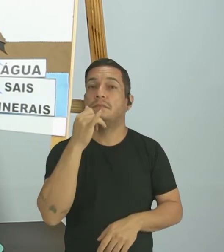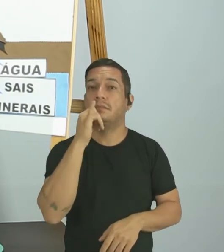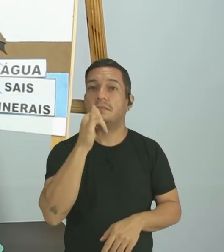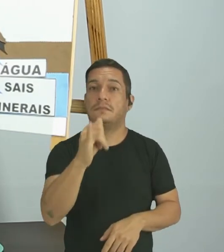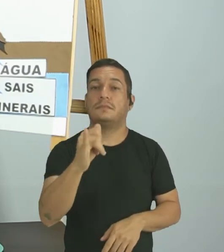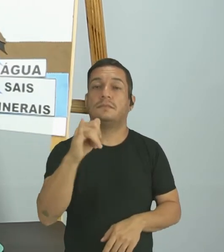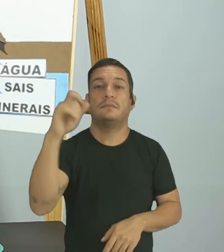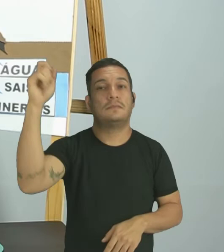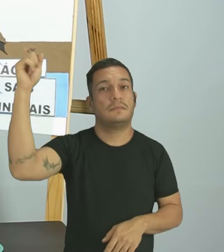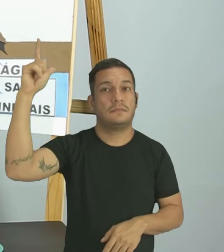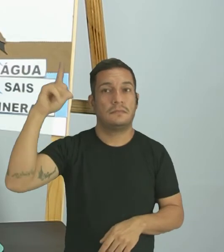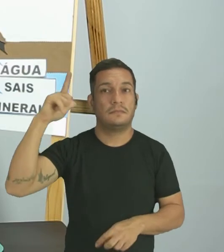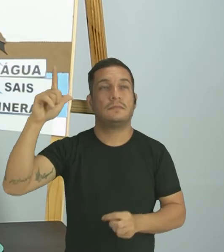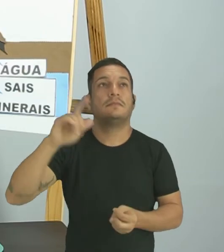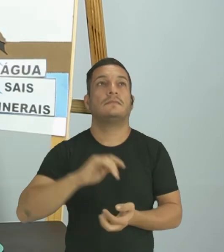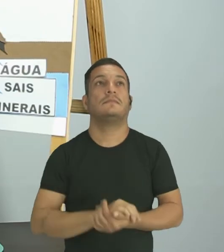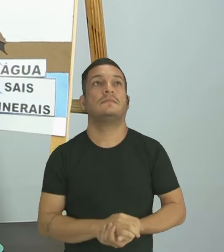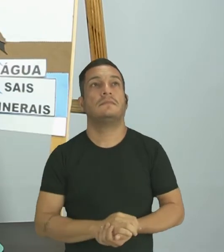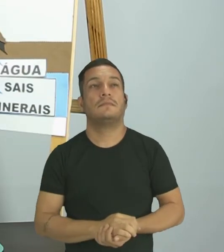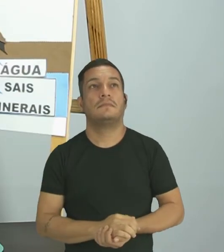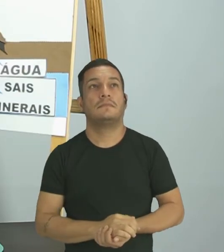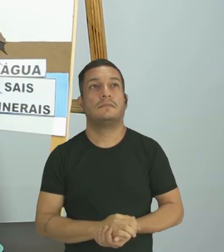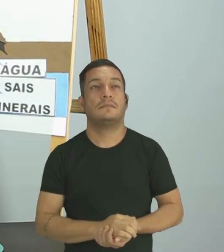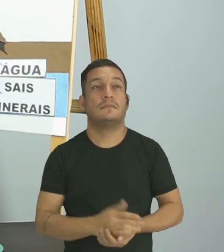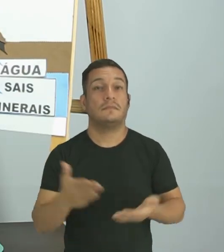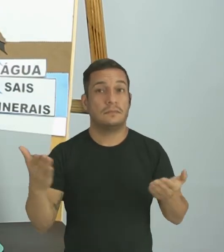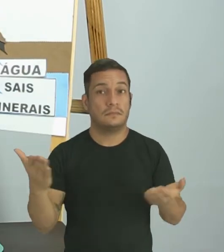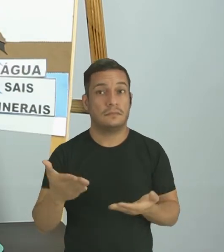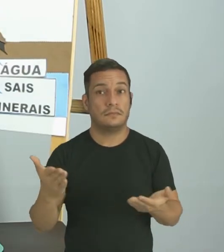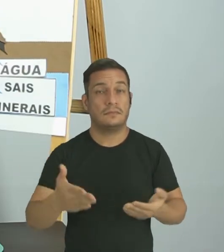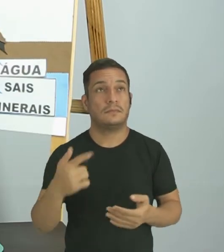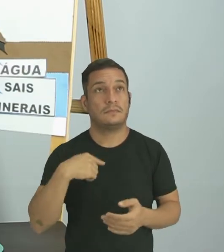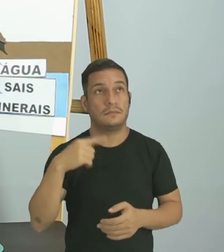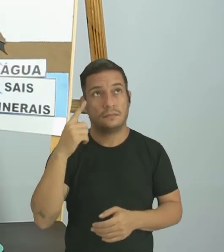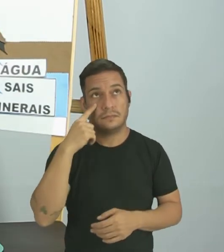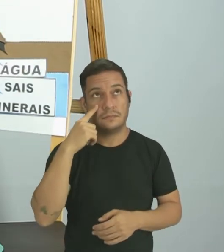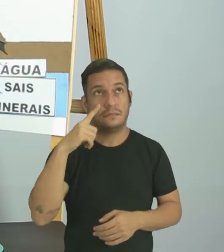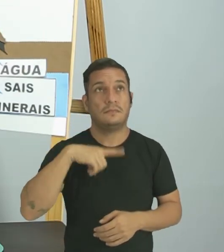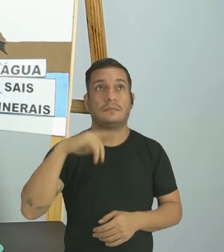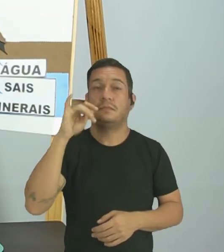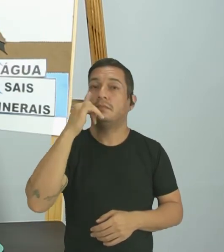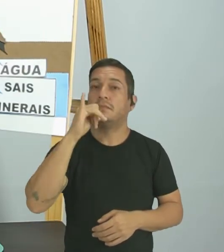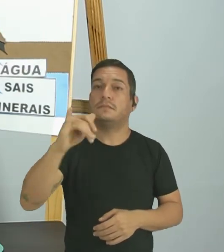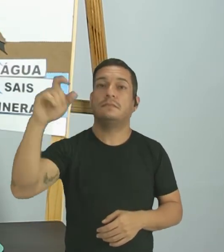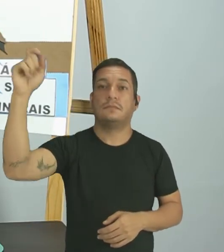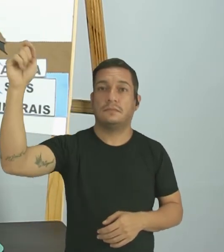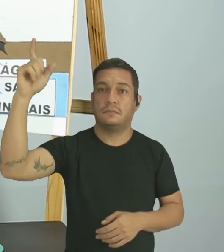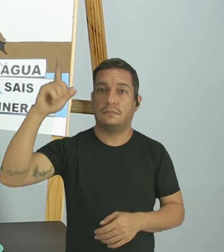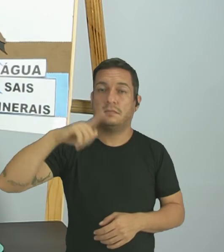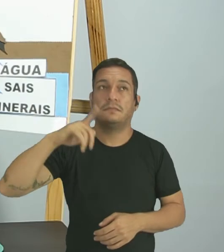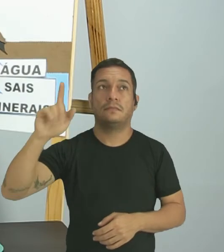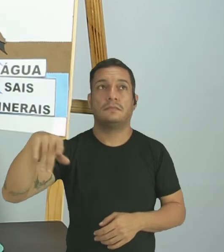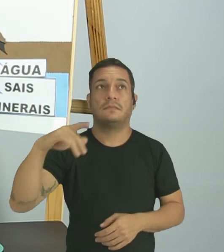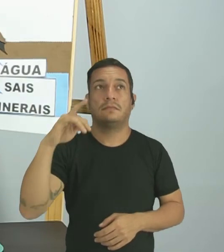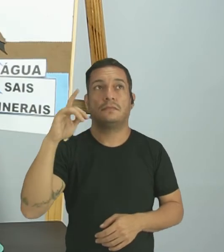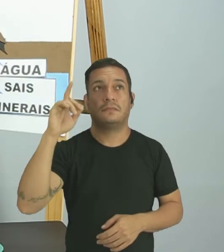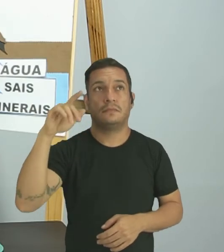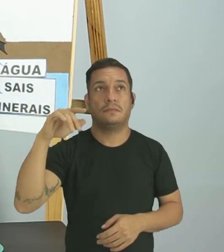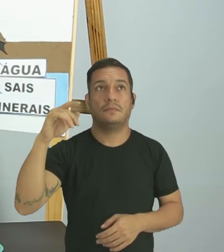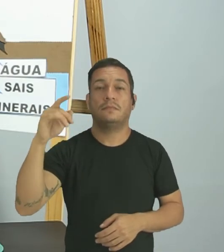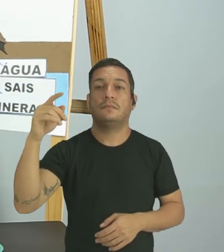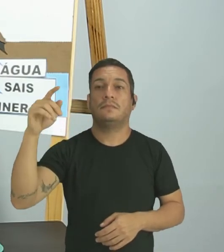energia solar. Agora que ela recebe essa energia solar, os raios, né,